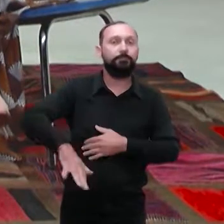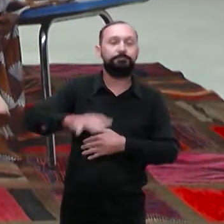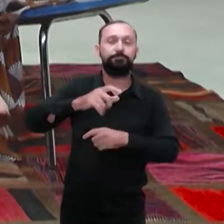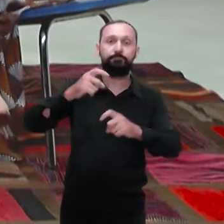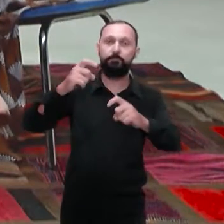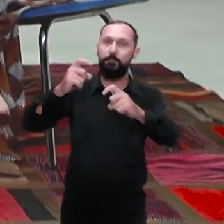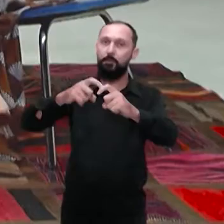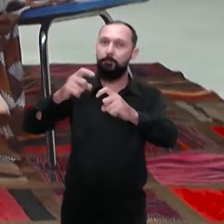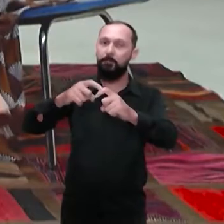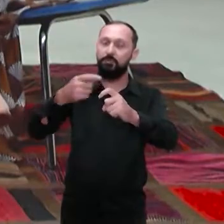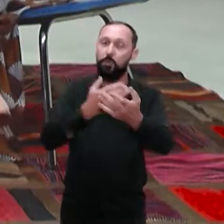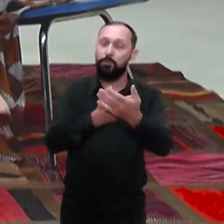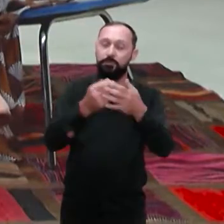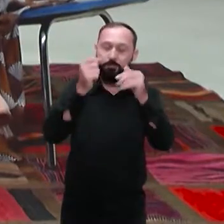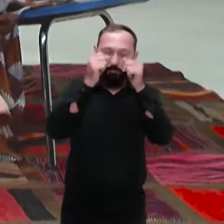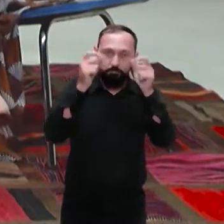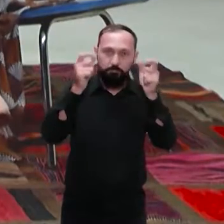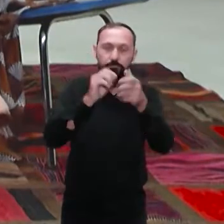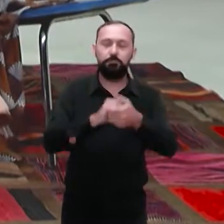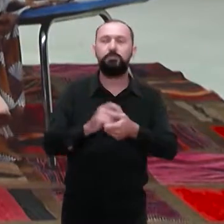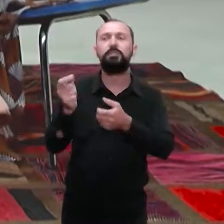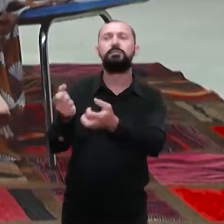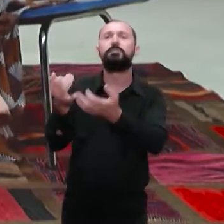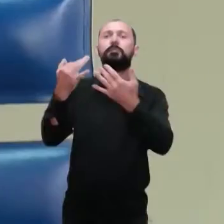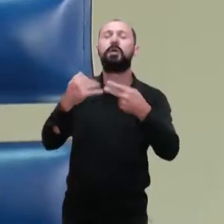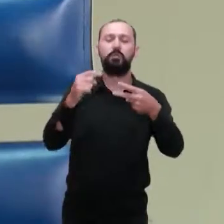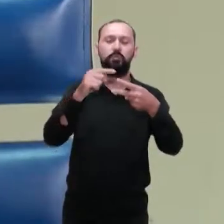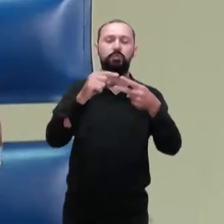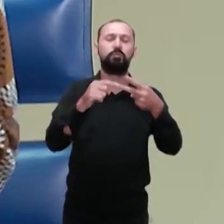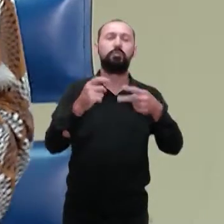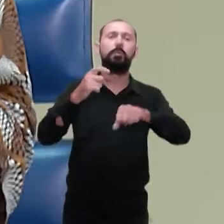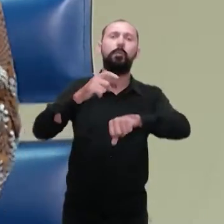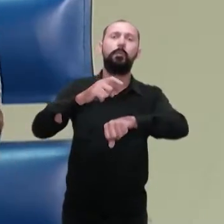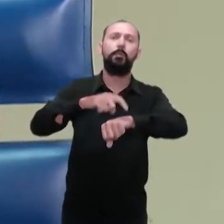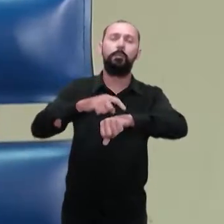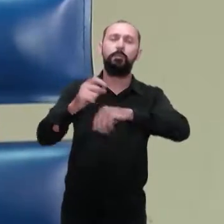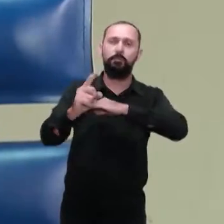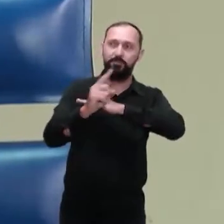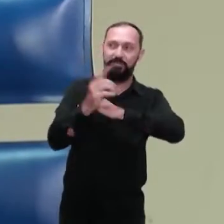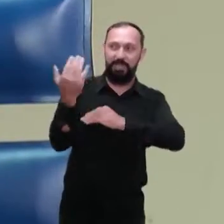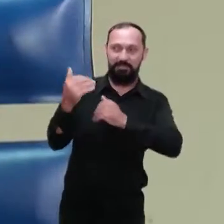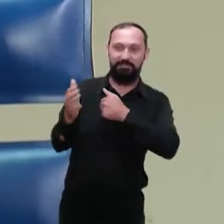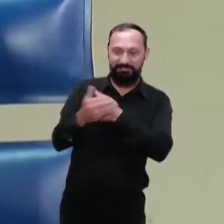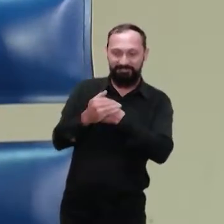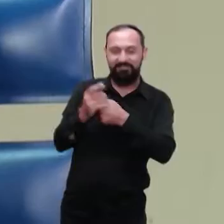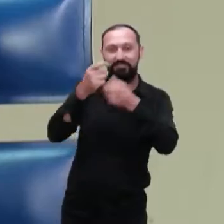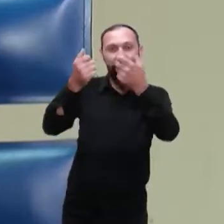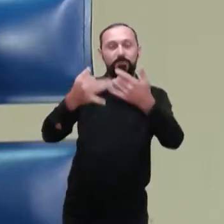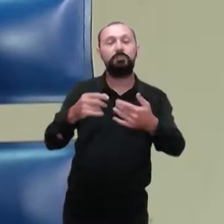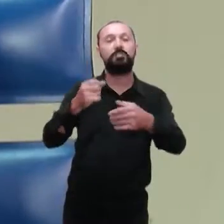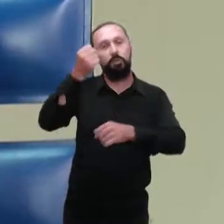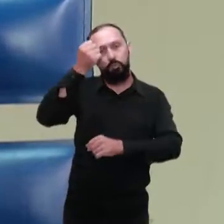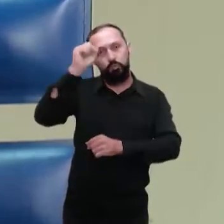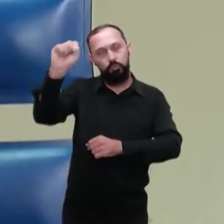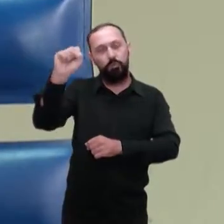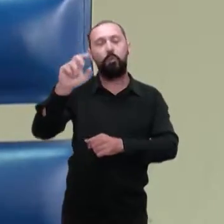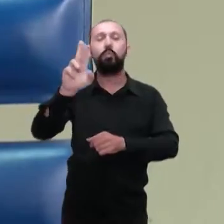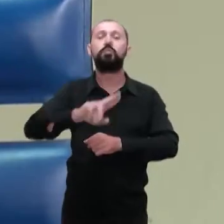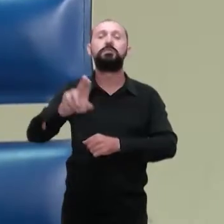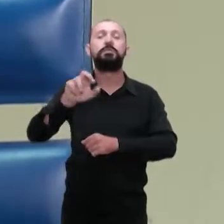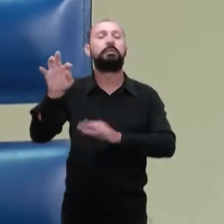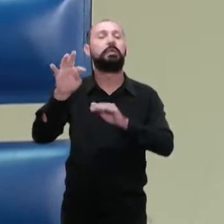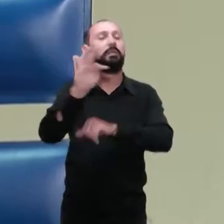a área médica está chegando mais. Eu queria que você me falasse 2 casos, assim, que você já me falou, né, nos bastidores,